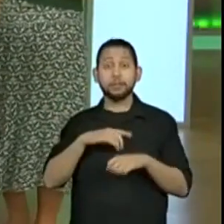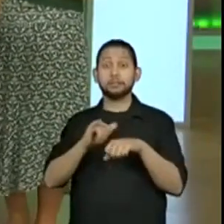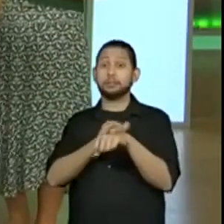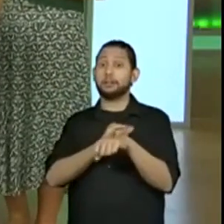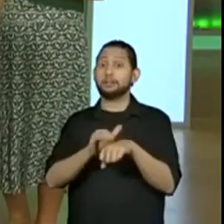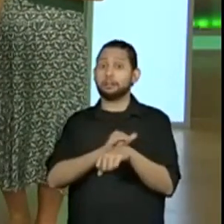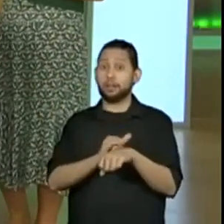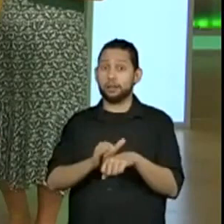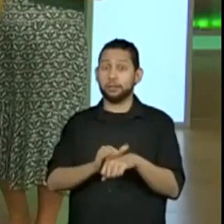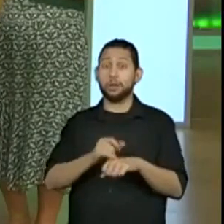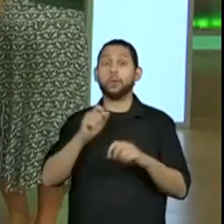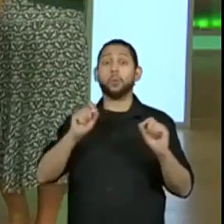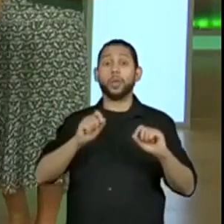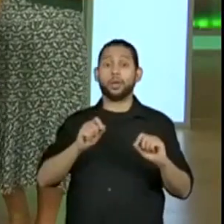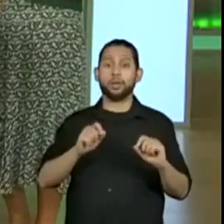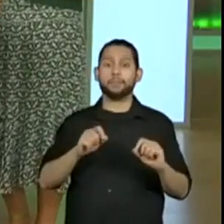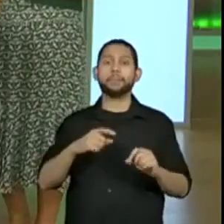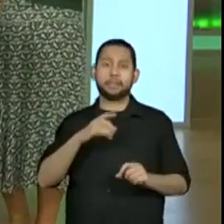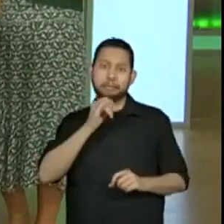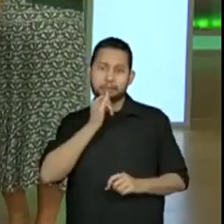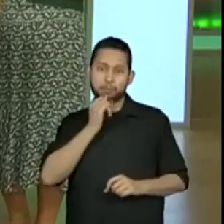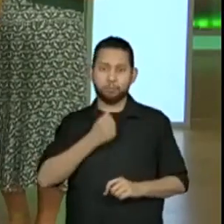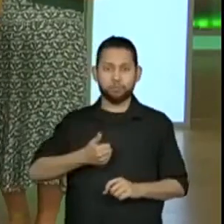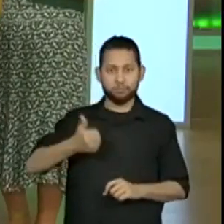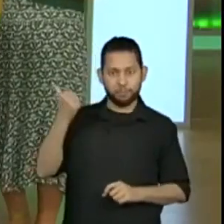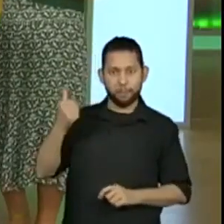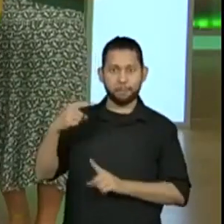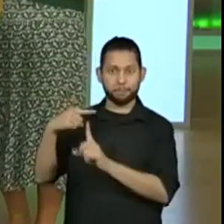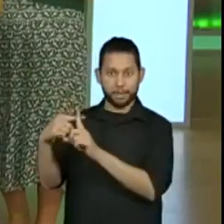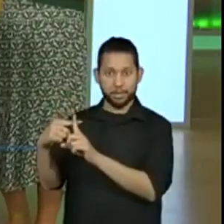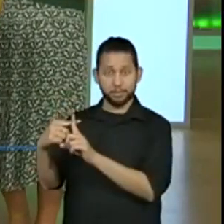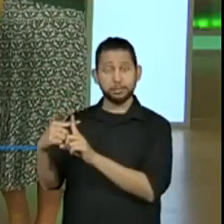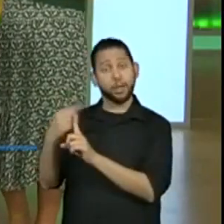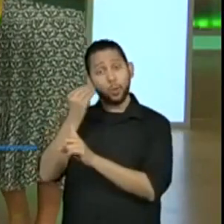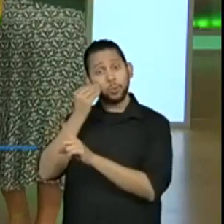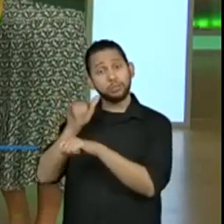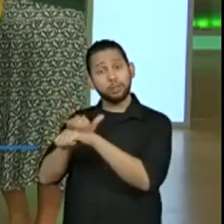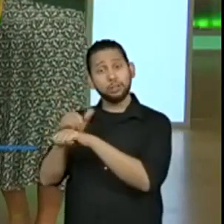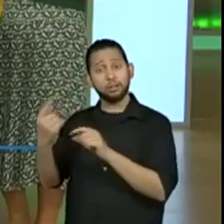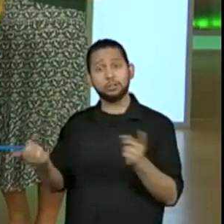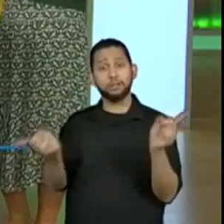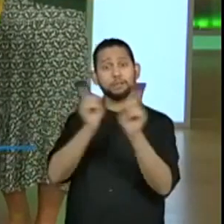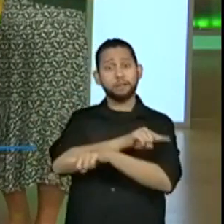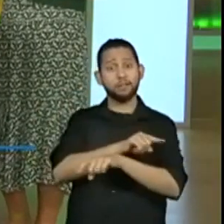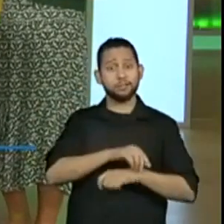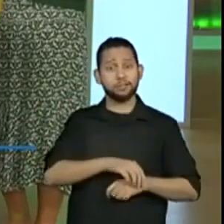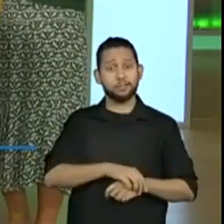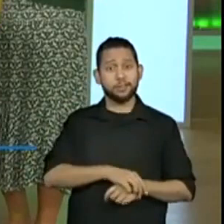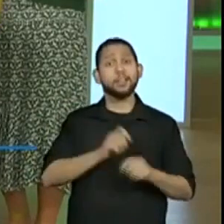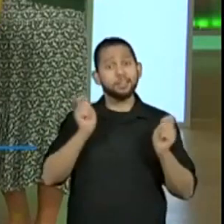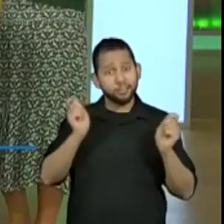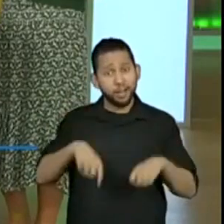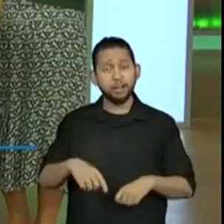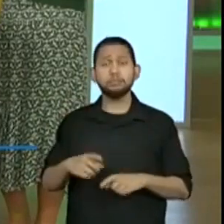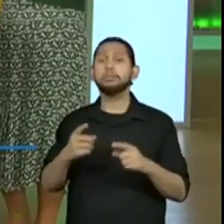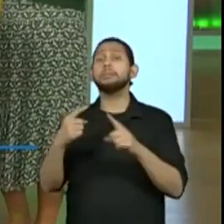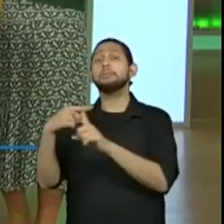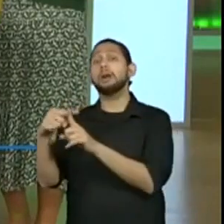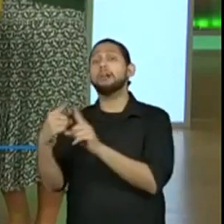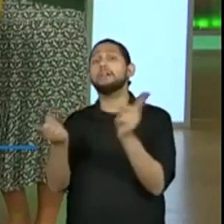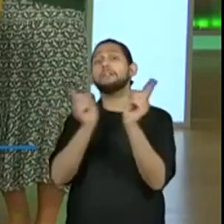da operação contrária, da operação inversa para responder estas questões,